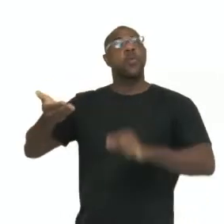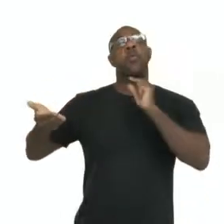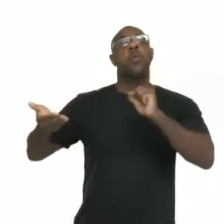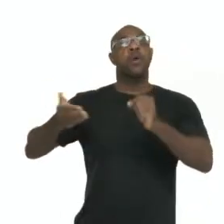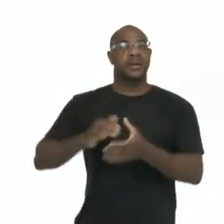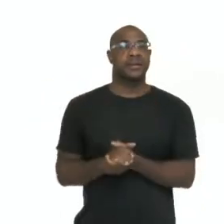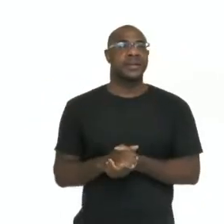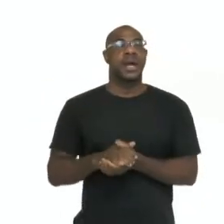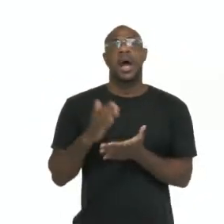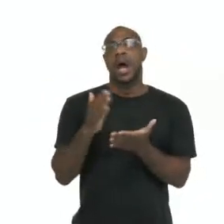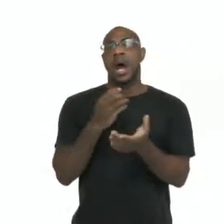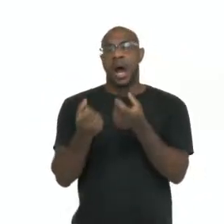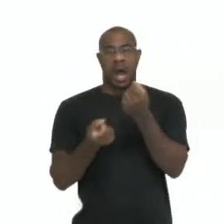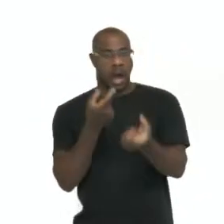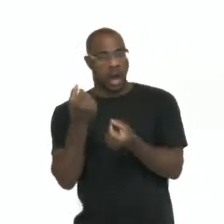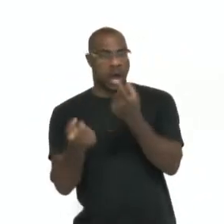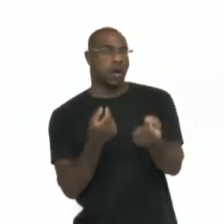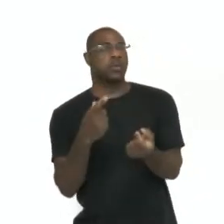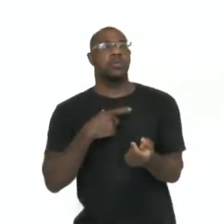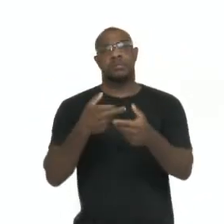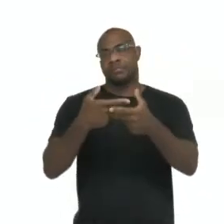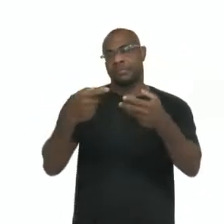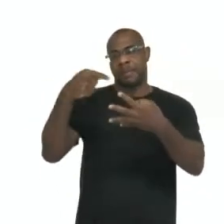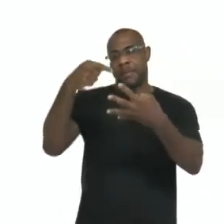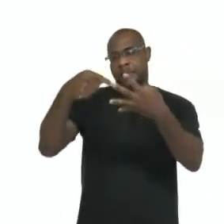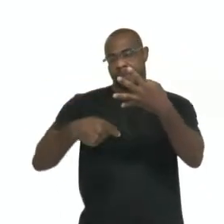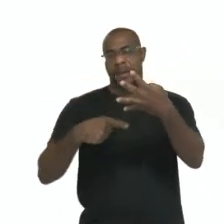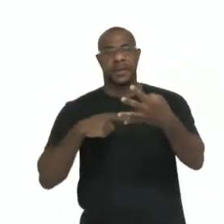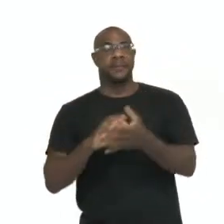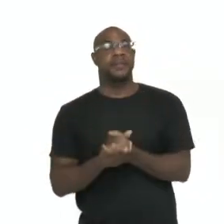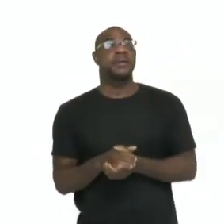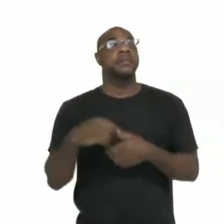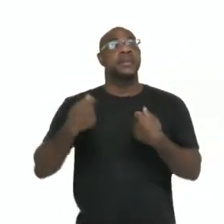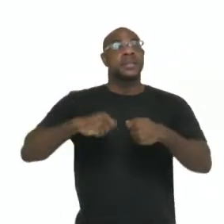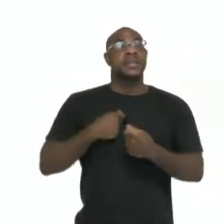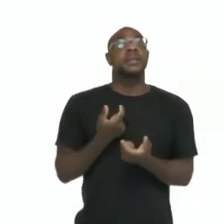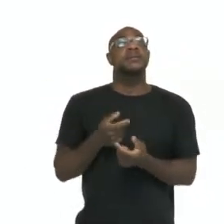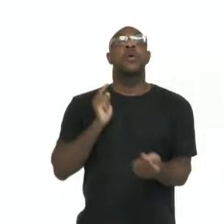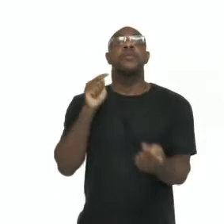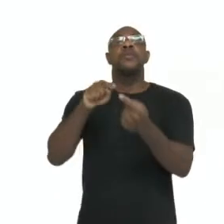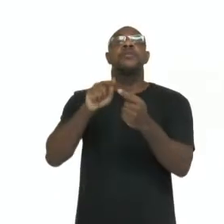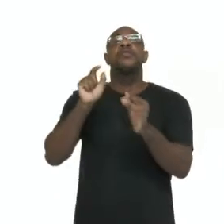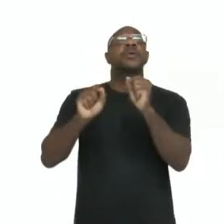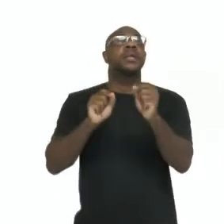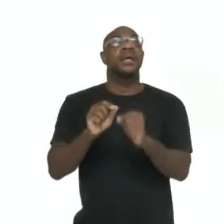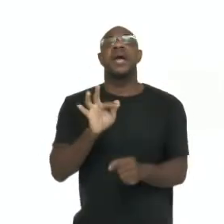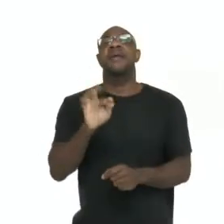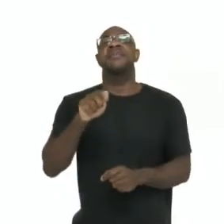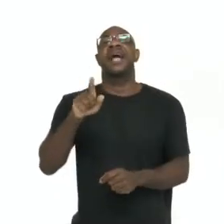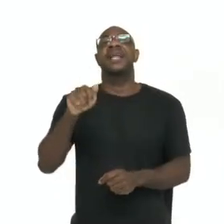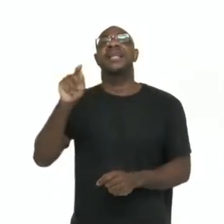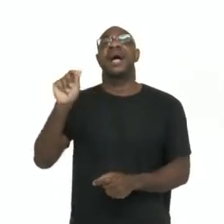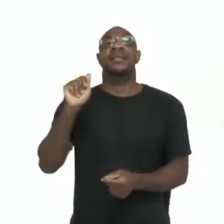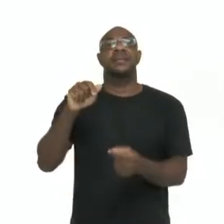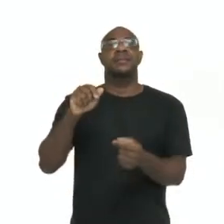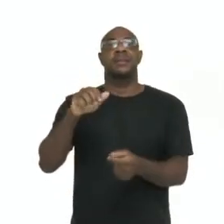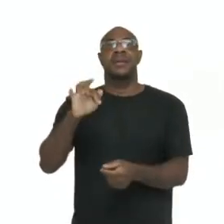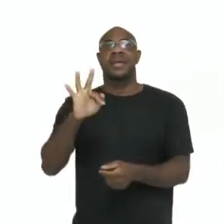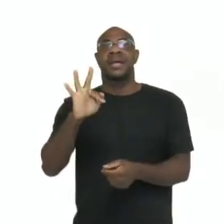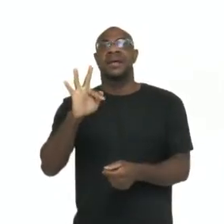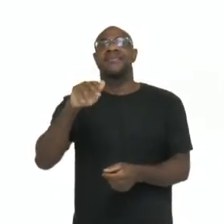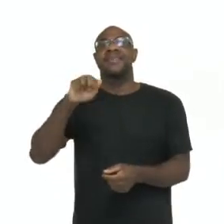mais alguns elementos, né, para a gente compreender. Ela tem que ter uma finalidade, obviamente, né? Então, trata-se de uma